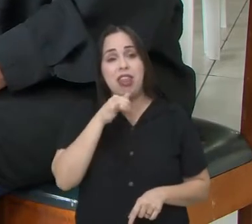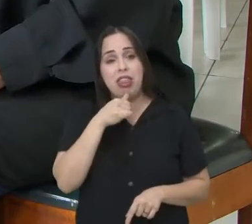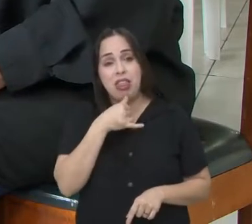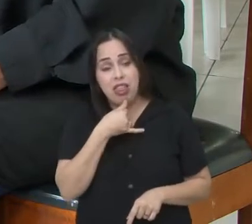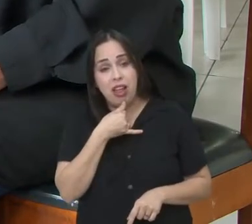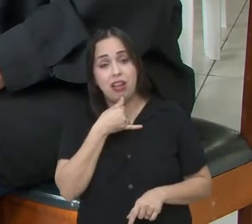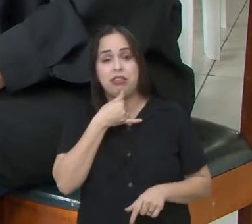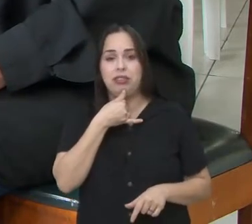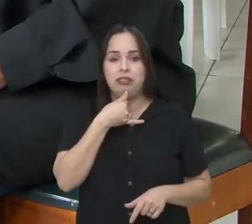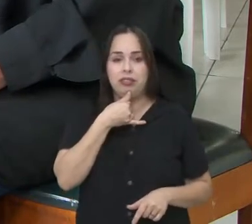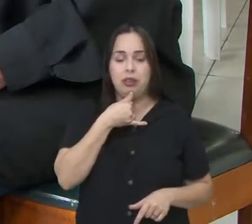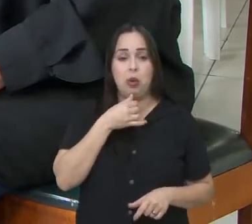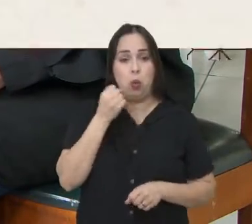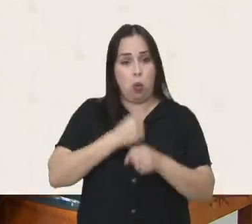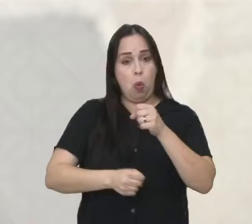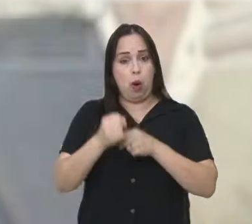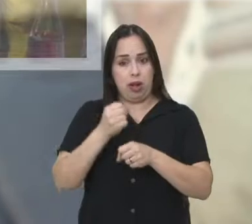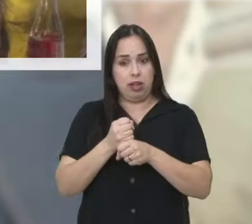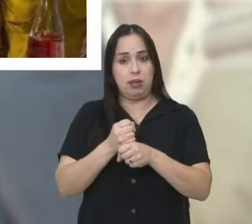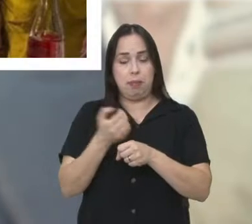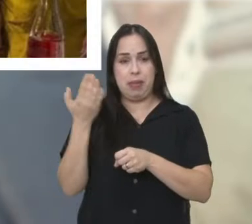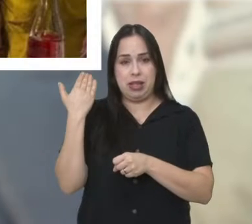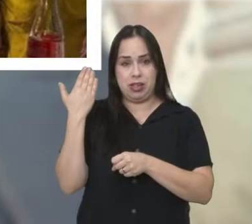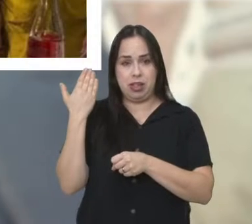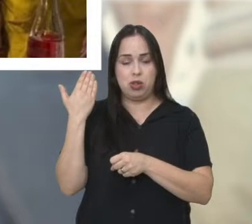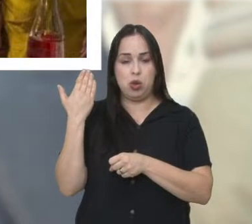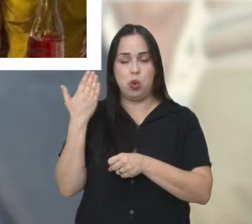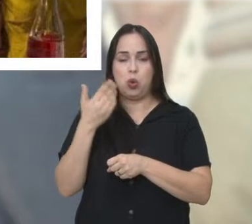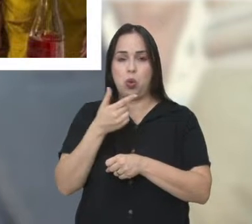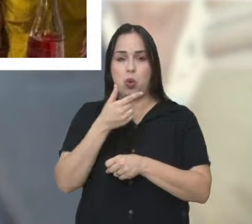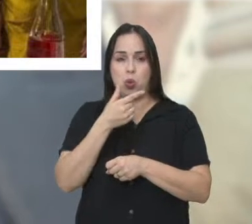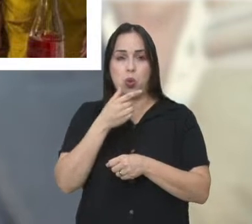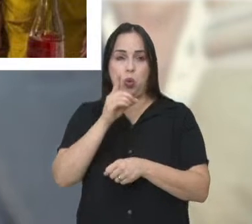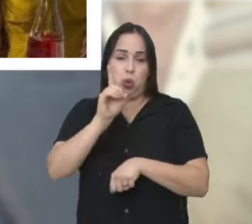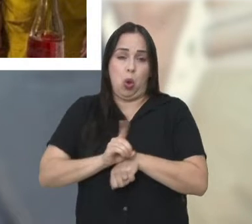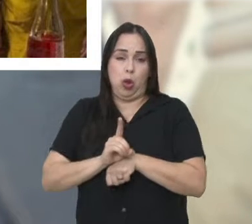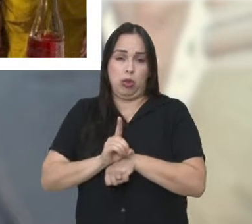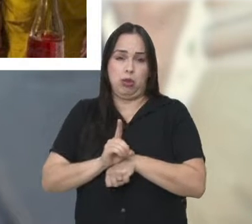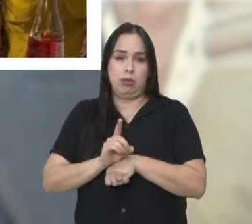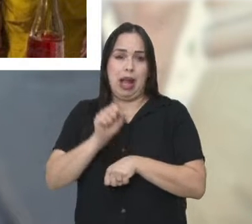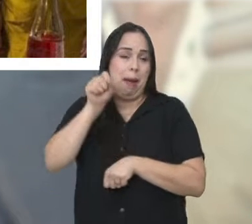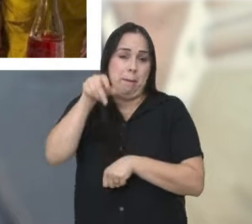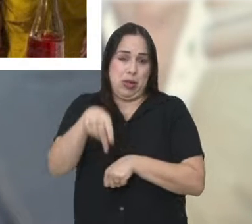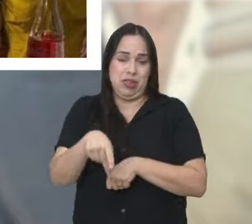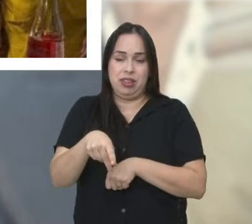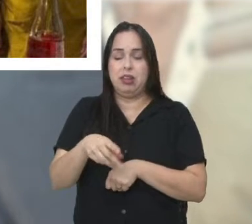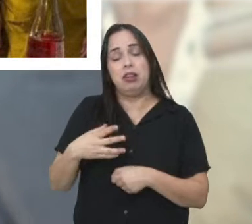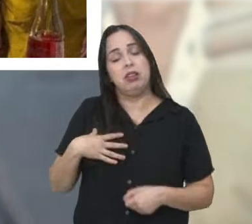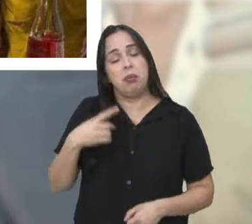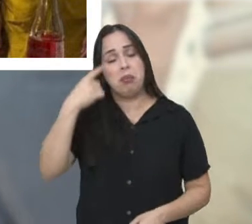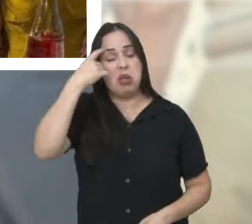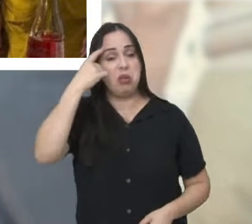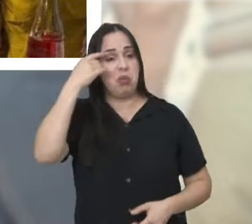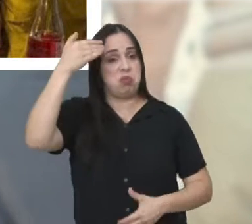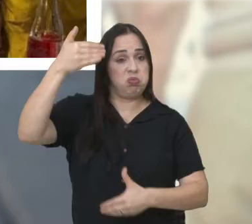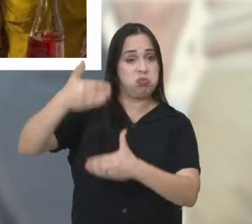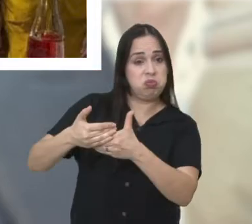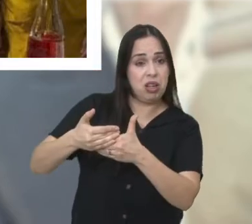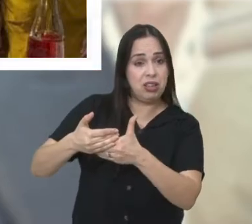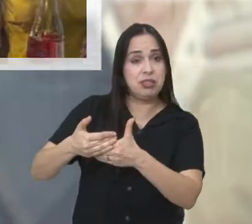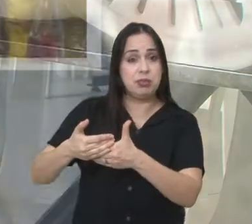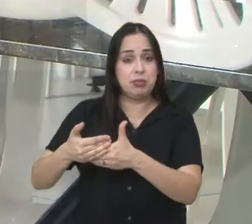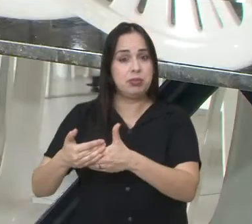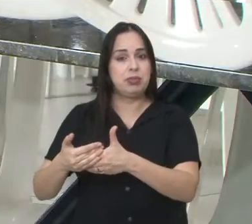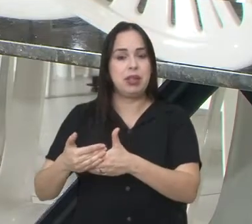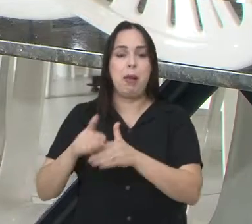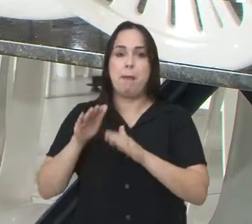ou felizmente, no ano passado o proprietário dele, o Gomes, se aposentou e achou por bem encerrar as atividades. O caldinho